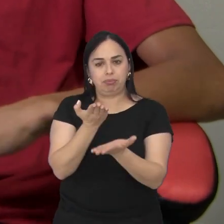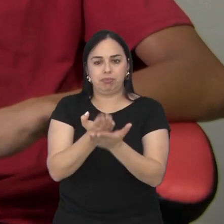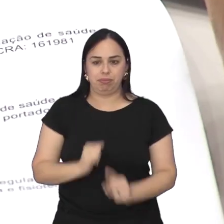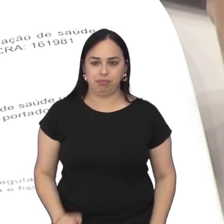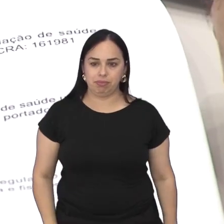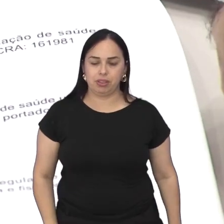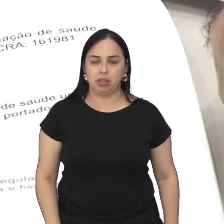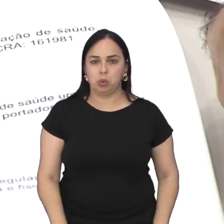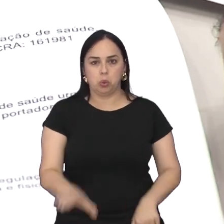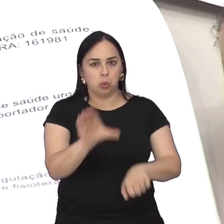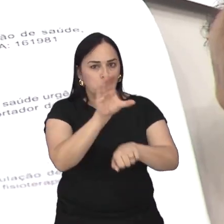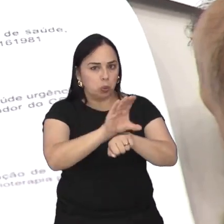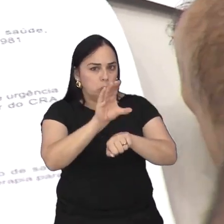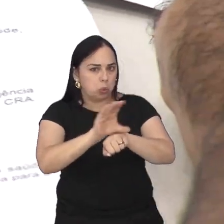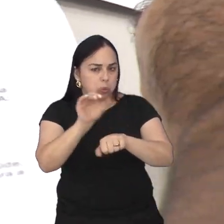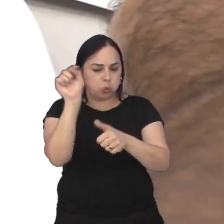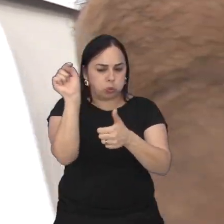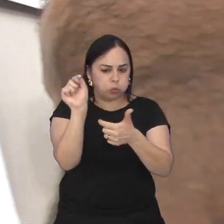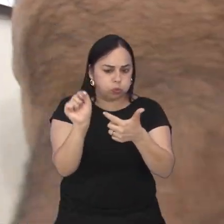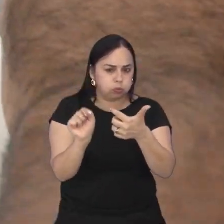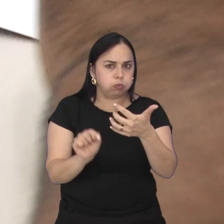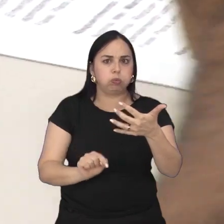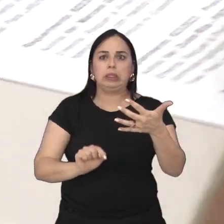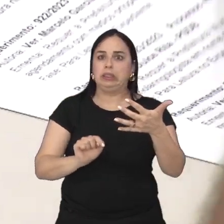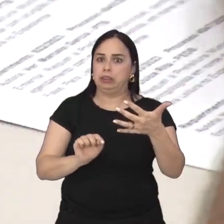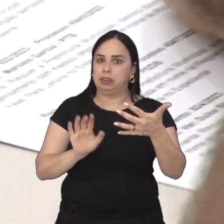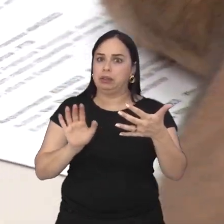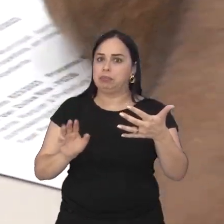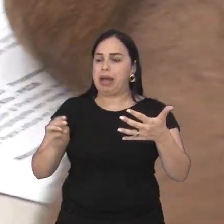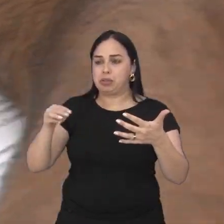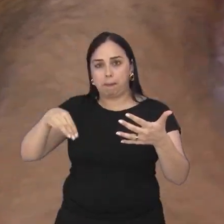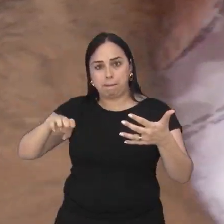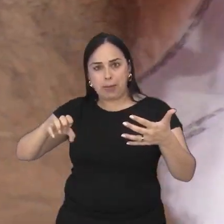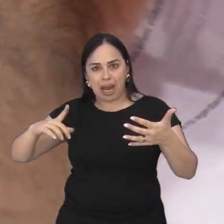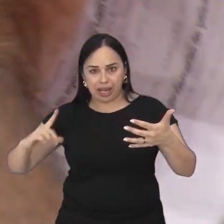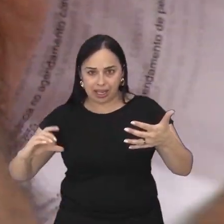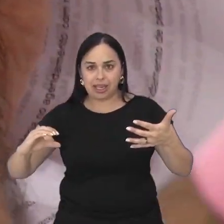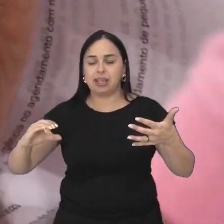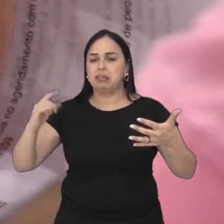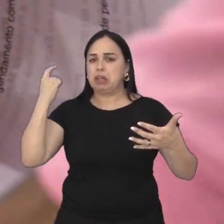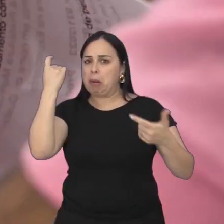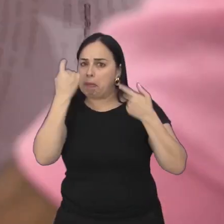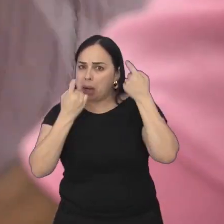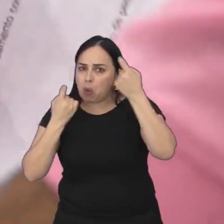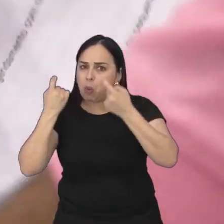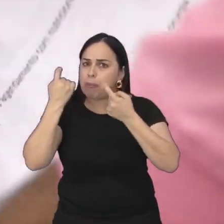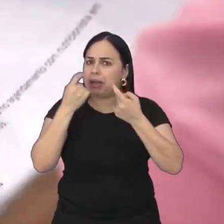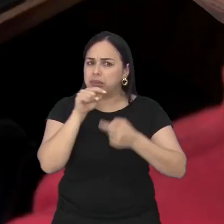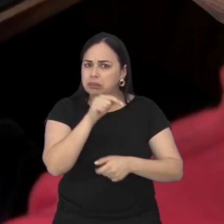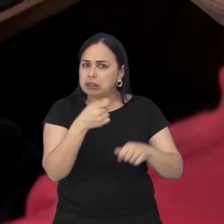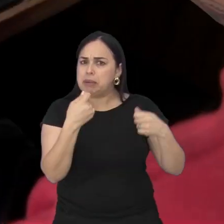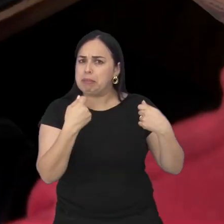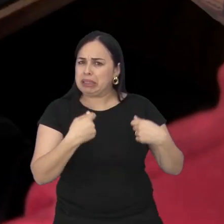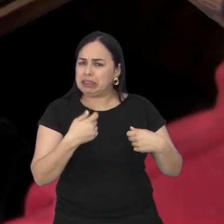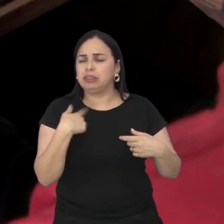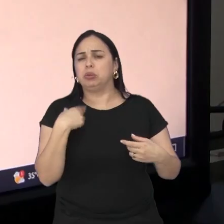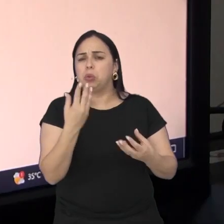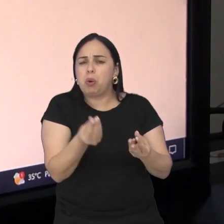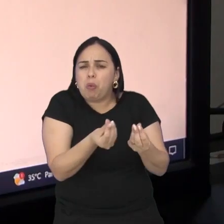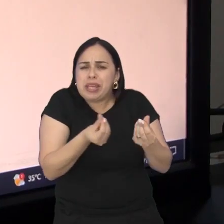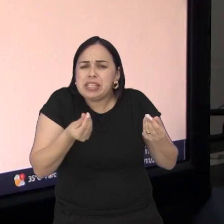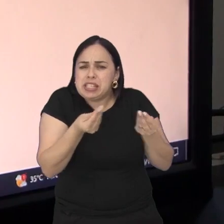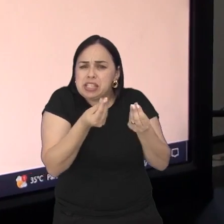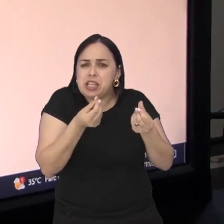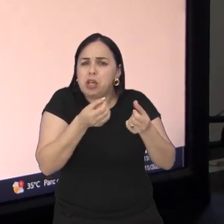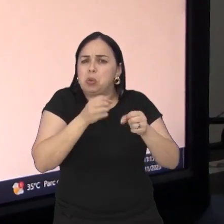domingo para isso. A grande quantidade de cursos na modalidade EAD tem preocupado o MEC no que diz respeito à qualidade do ensino.